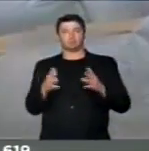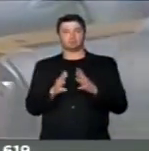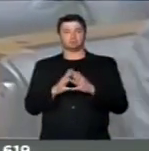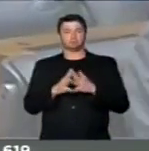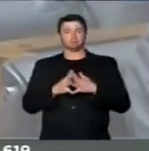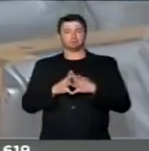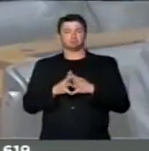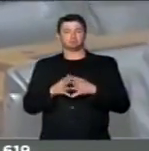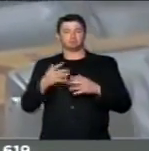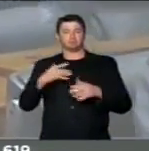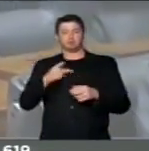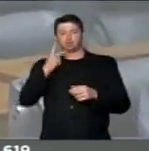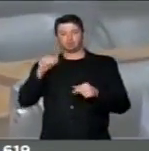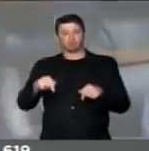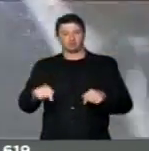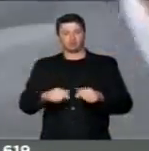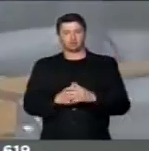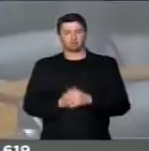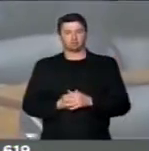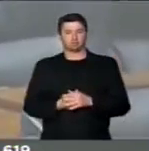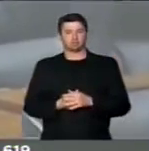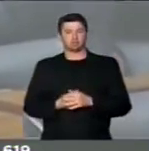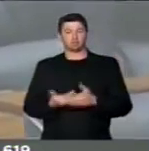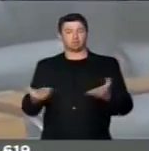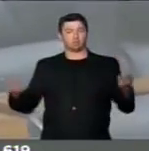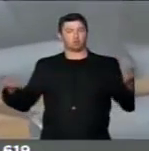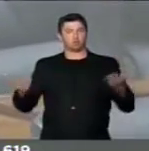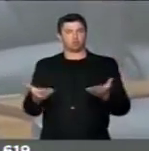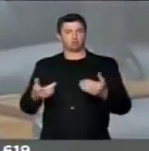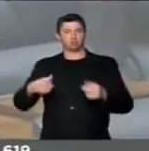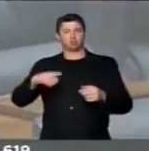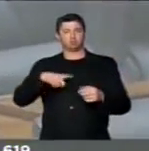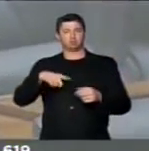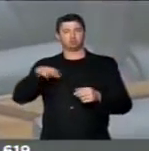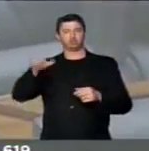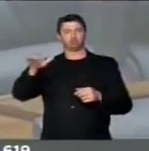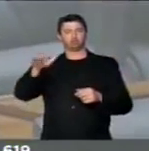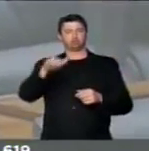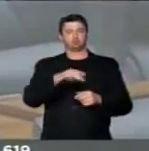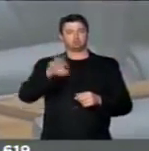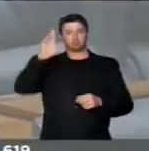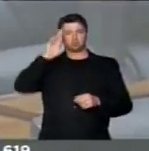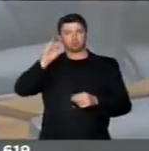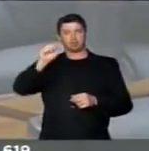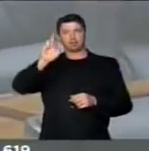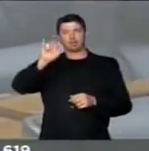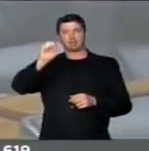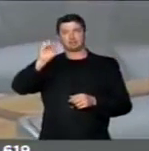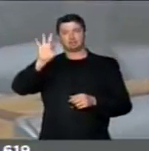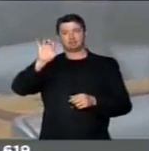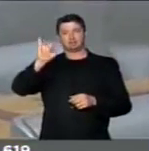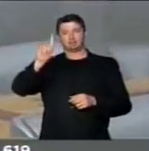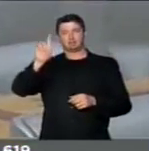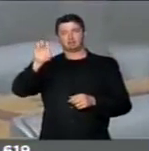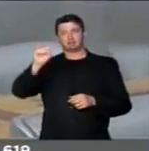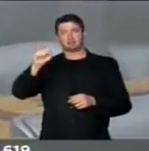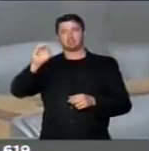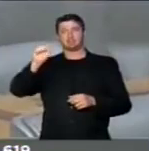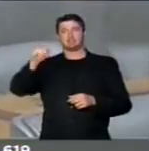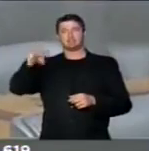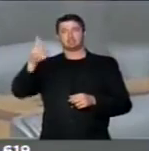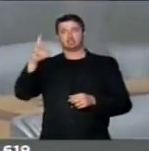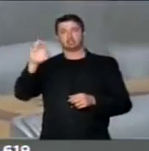eu gostaria de registrar aqui que hoje nós tivemos a convocação do senhor Aristides Sanches na